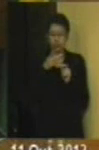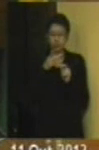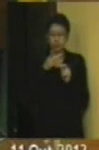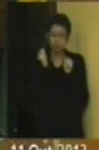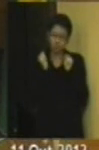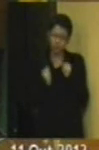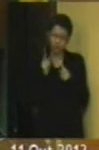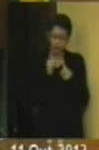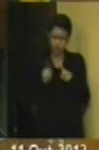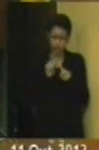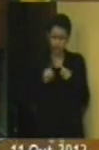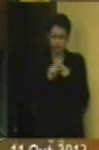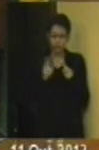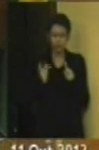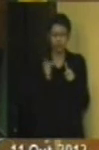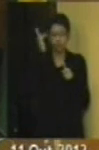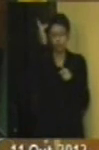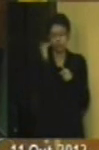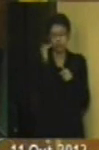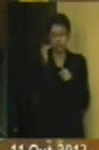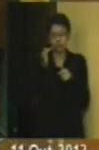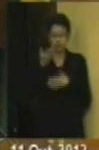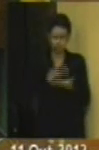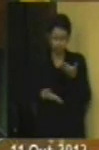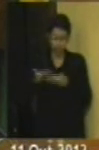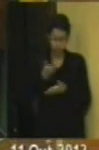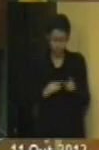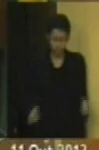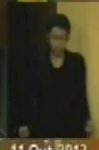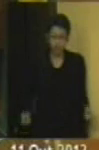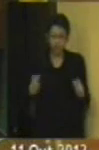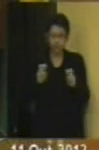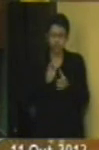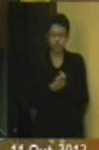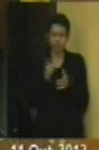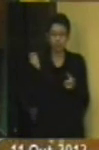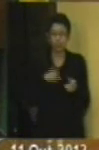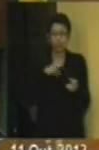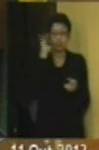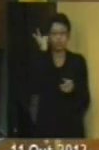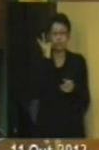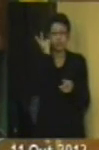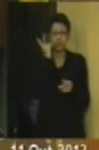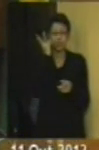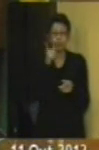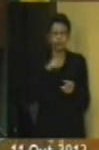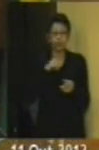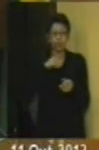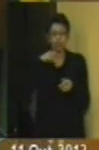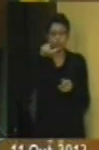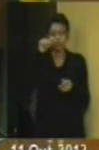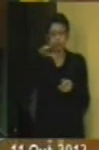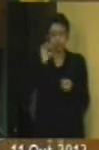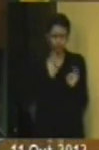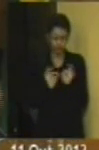algum prejuízo ao senhor no futuro inclusive no relacionamento com essa casa você lê se a vereador ou celeste um plano de governo